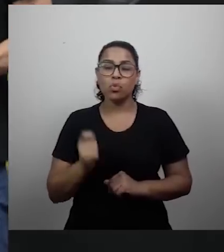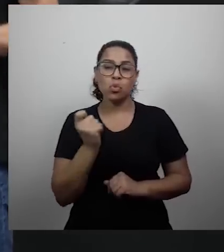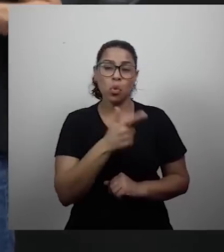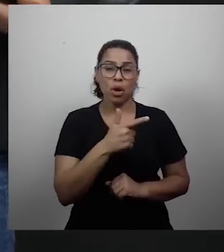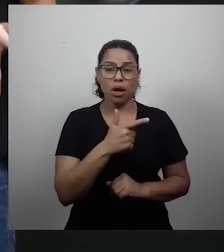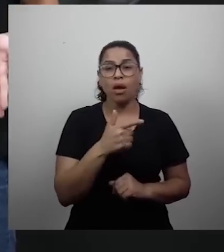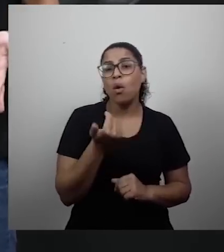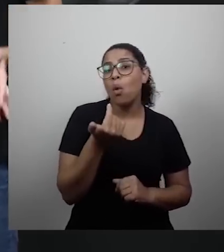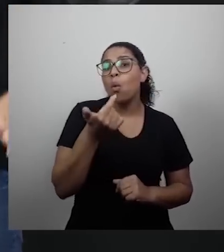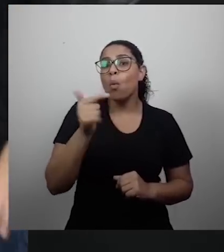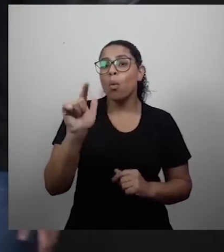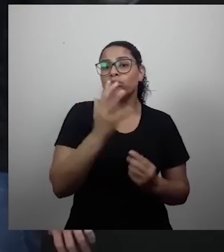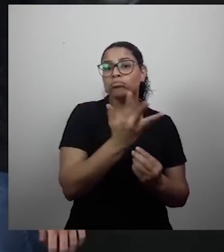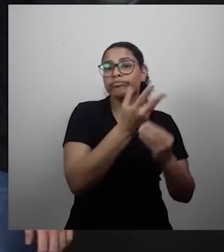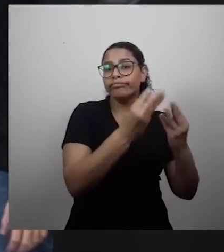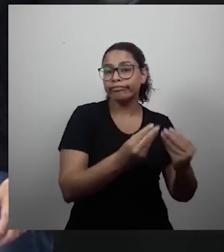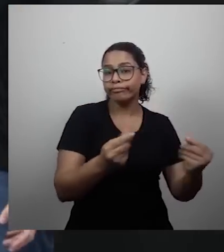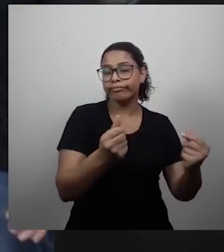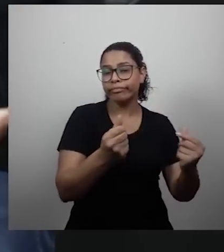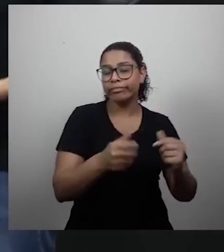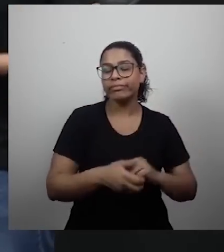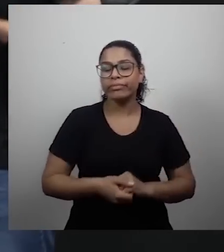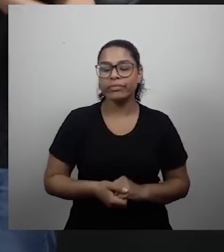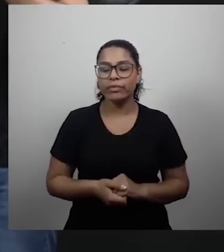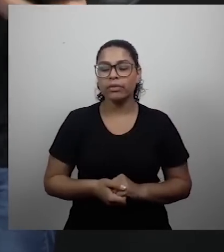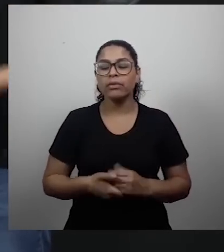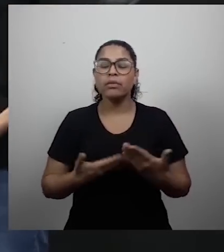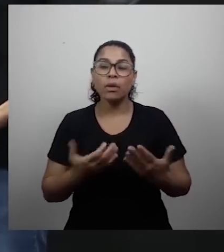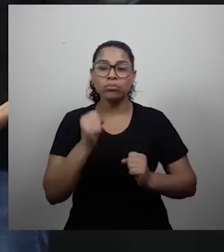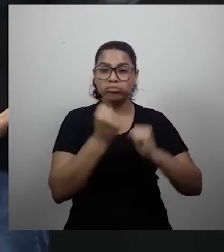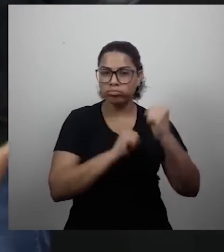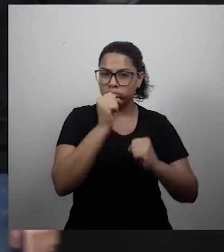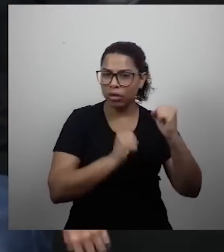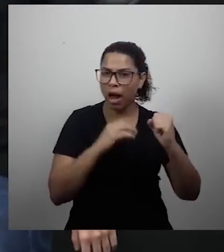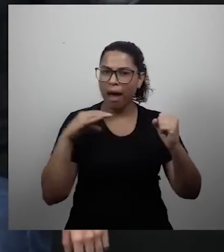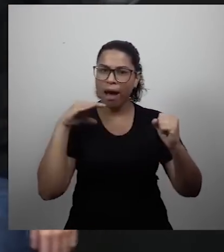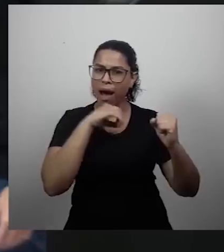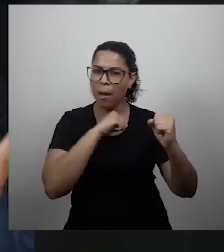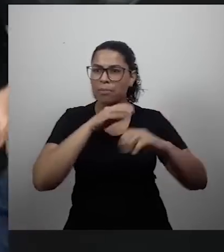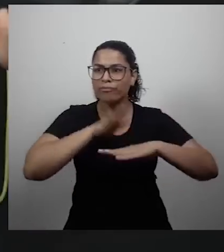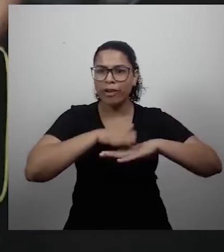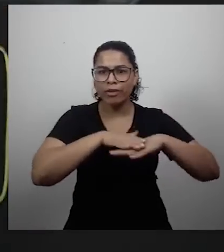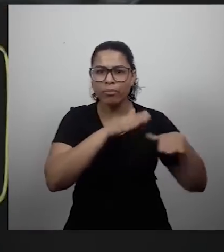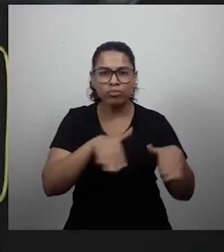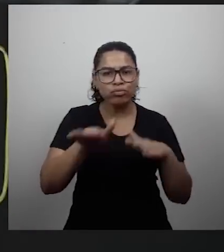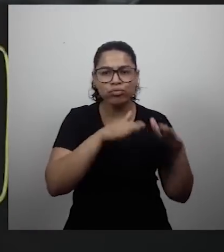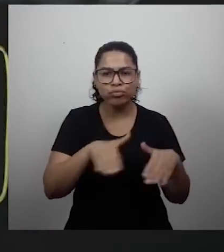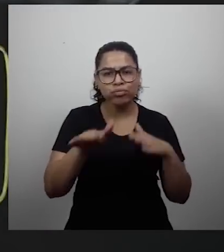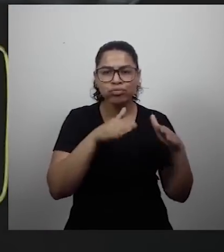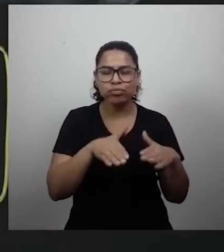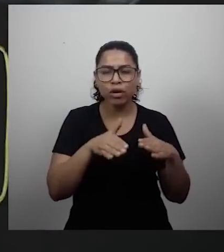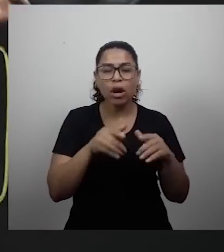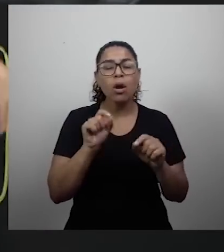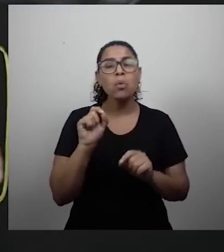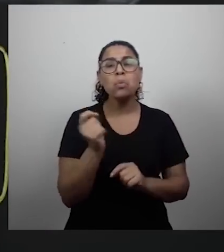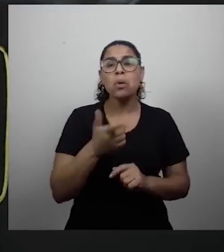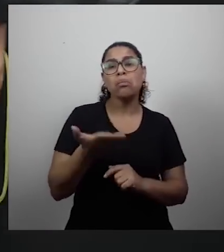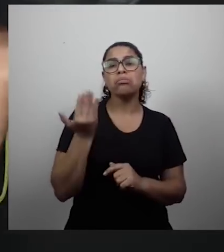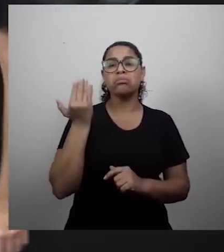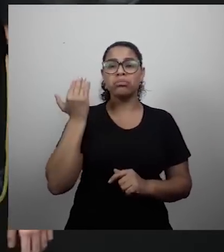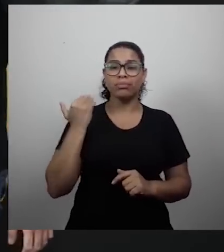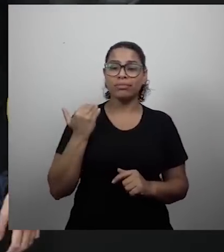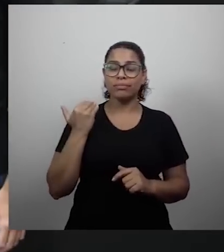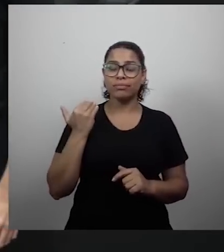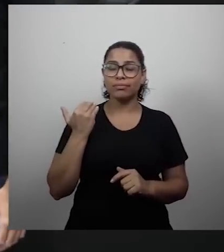dizer o seguinte, numa mesma quantidade de tempo, uma indústria consegue produzir muito mais mercadoria do que conseguiam as corporações de ofício